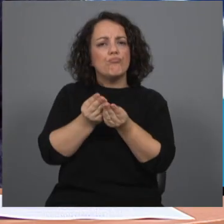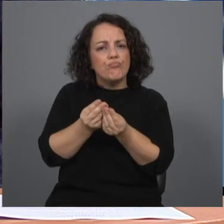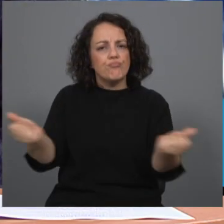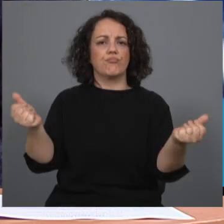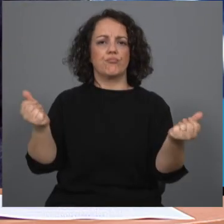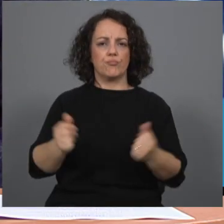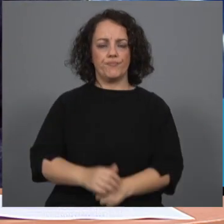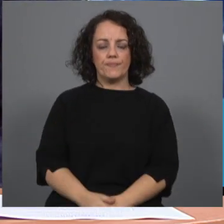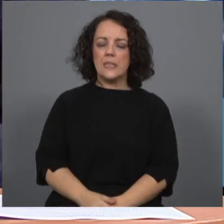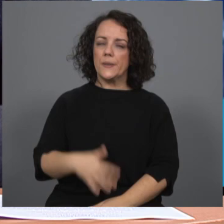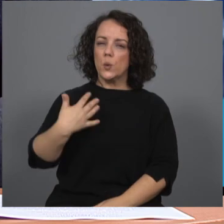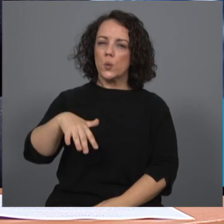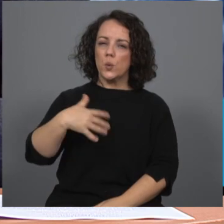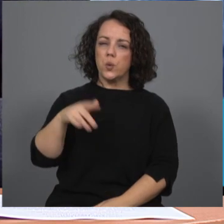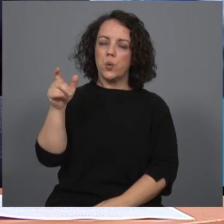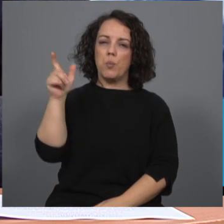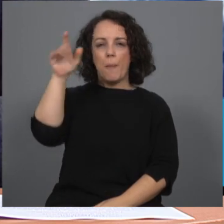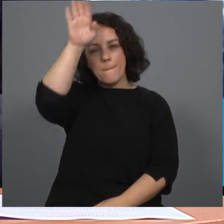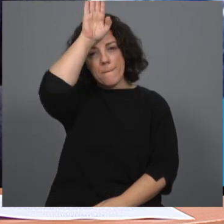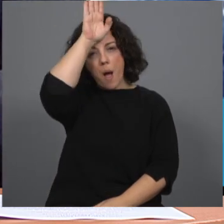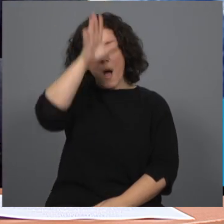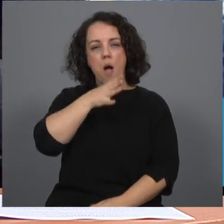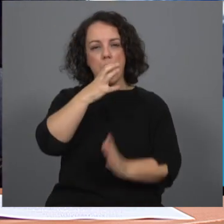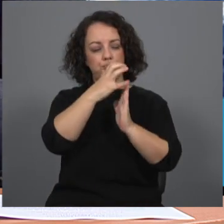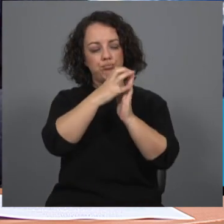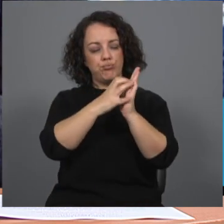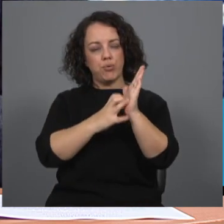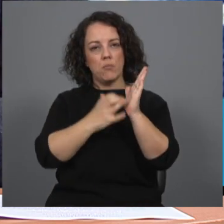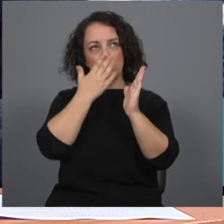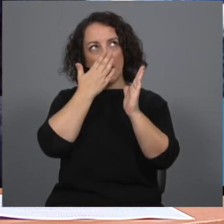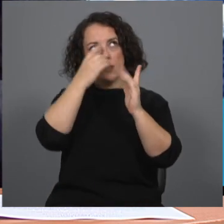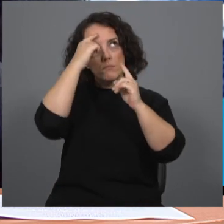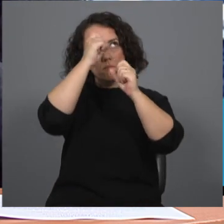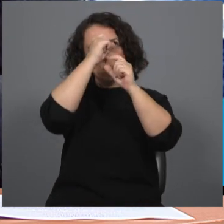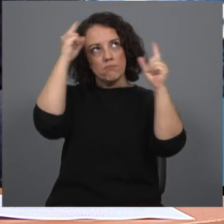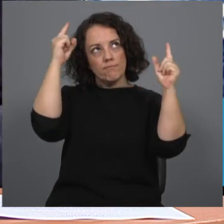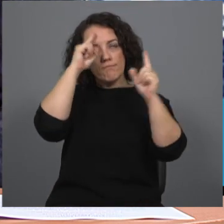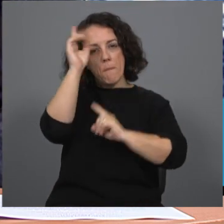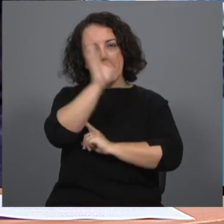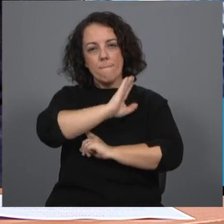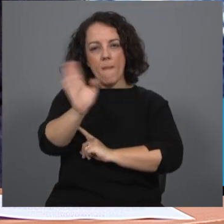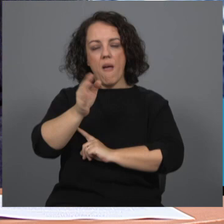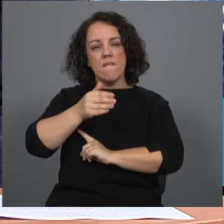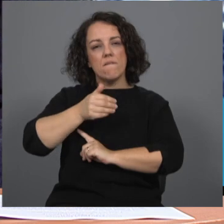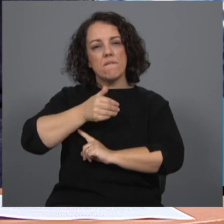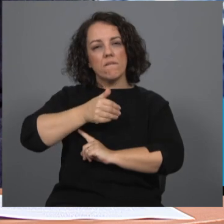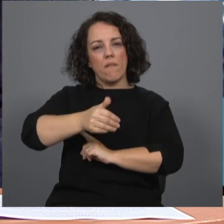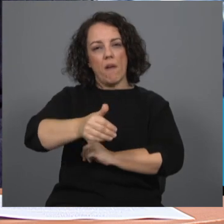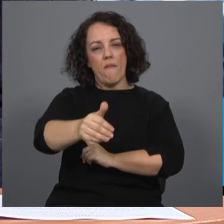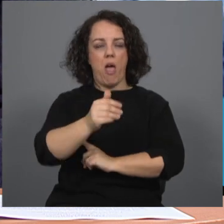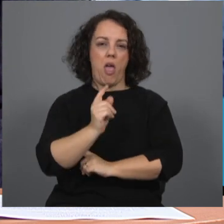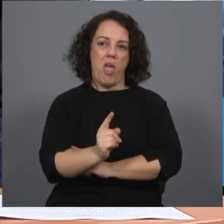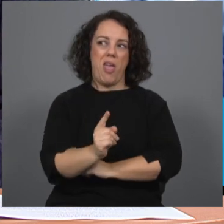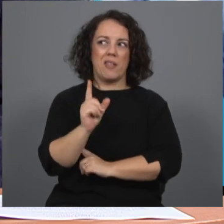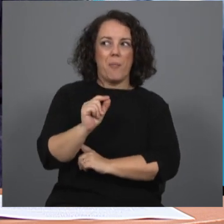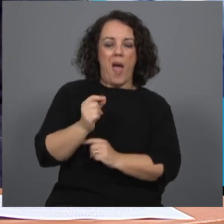como as palavras do Papa antecipam e atualizam as circunstâncias em que